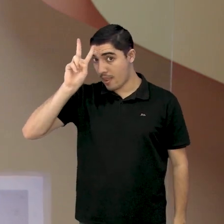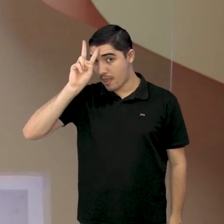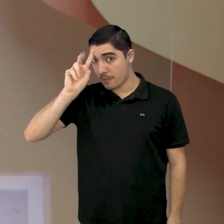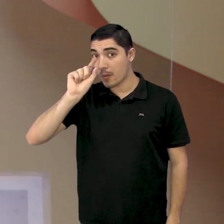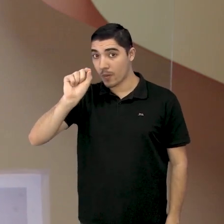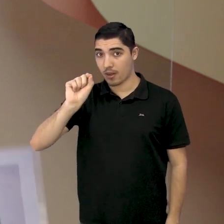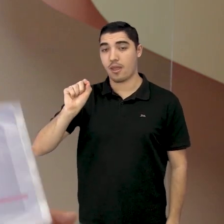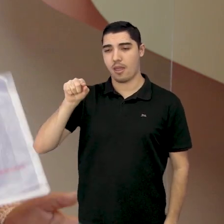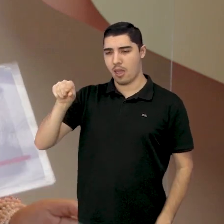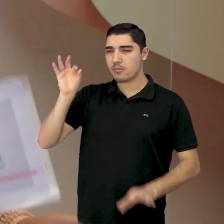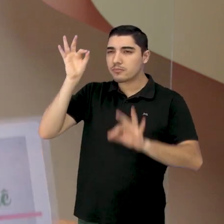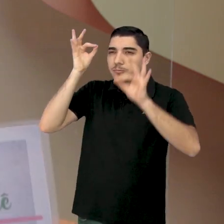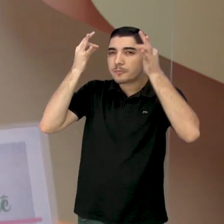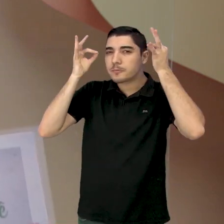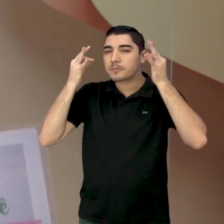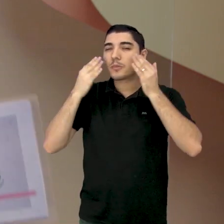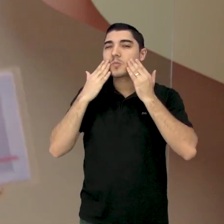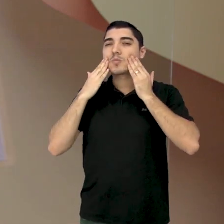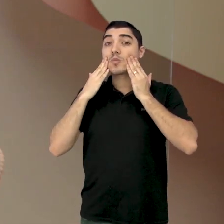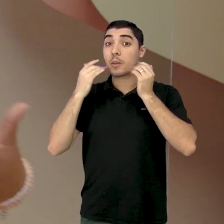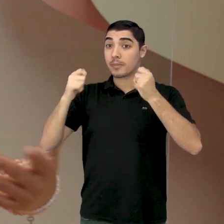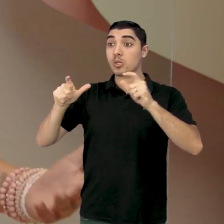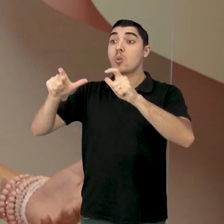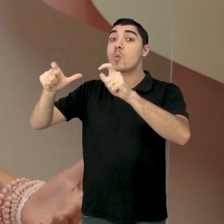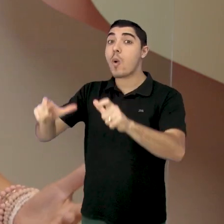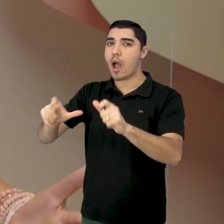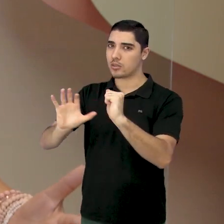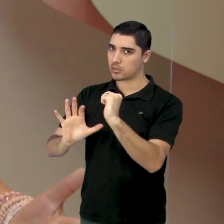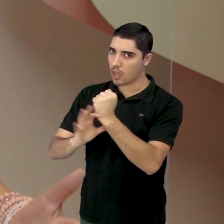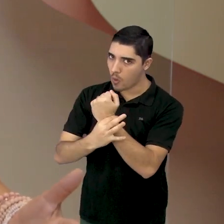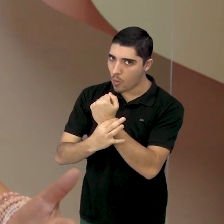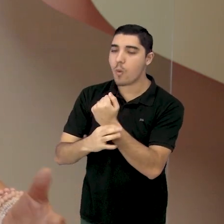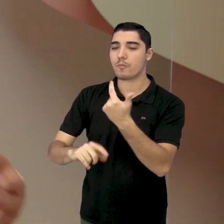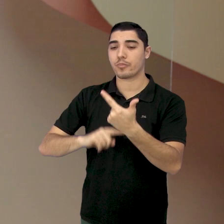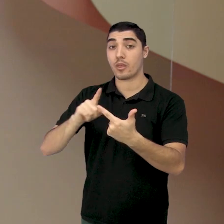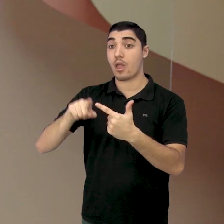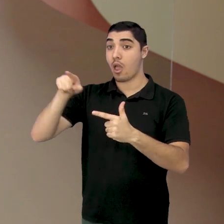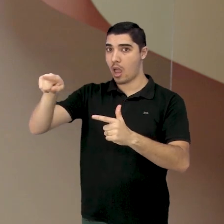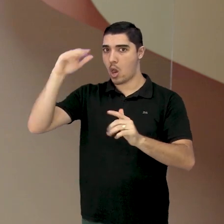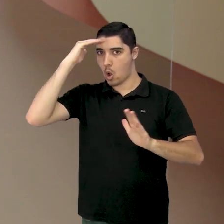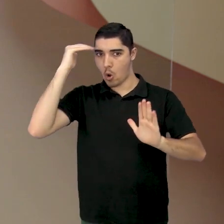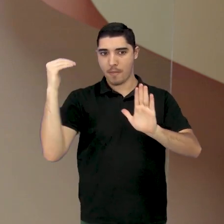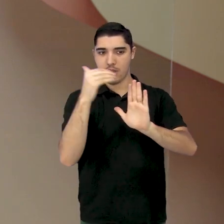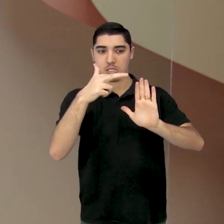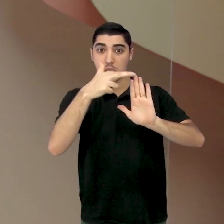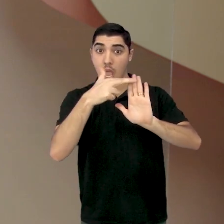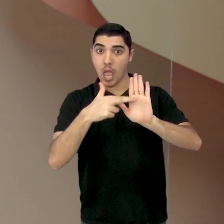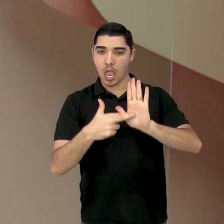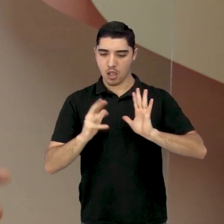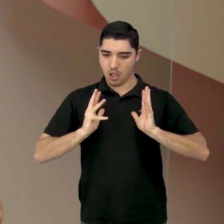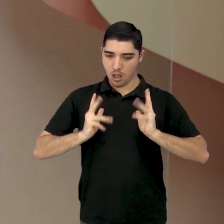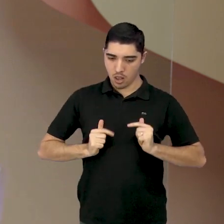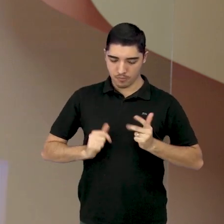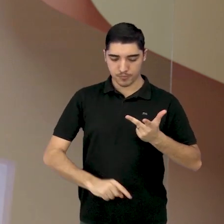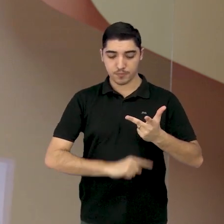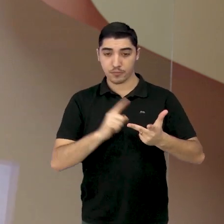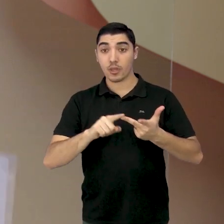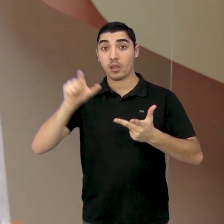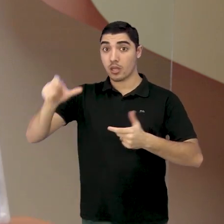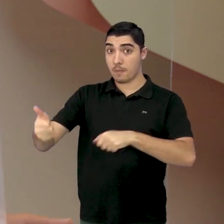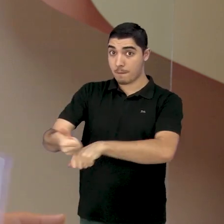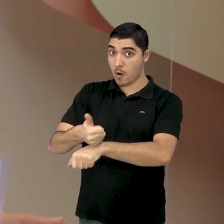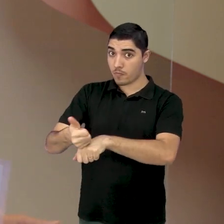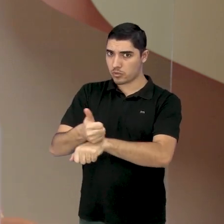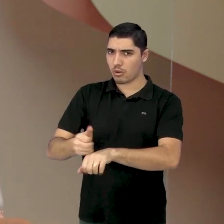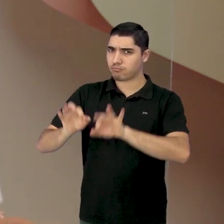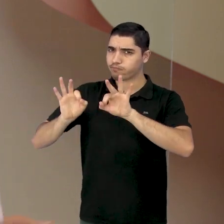ser realizado em um local seguro, que segue todos os protocolos de higiene e com um profissional qualificado. Para entender os